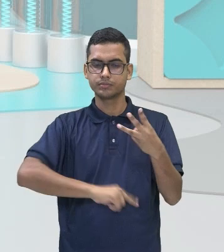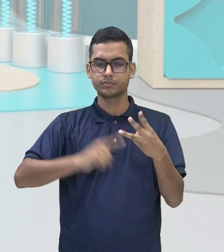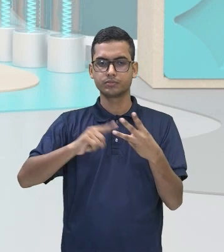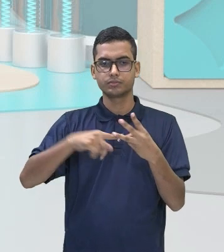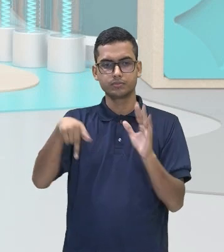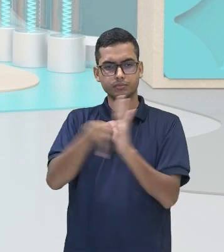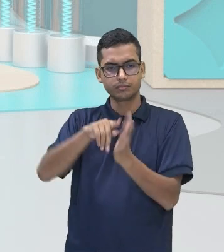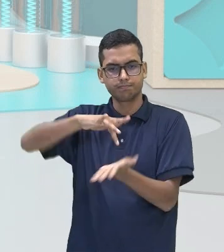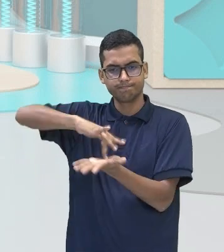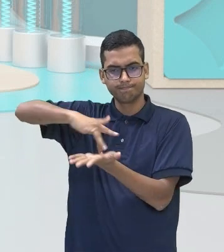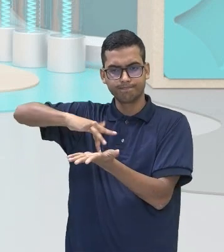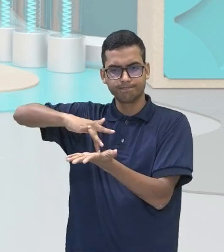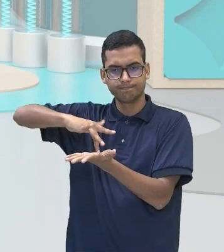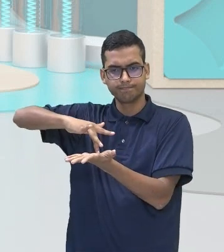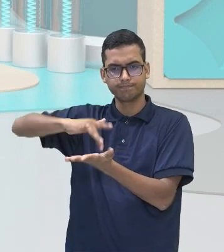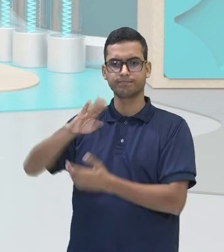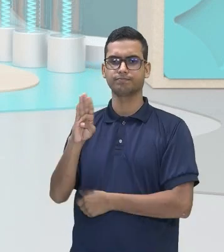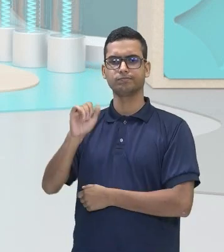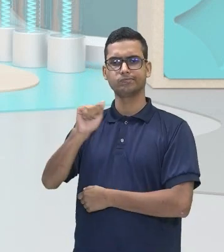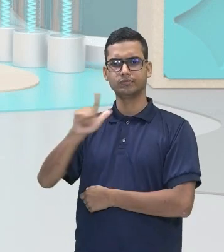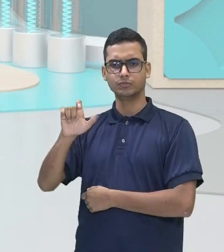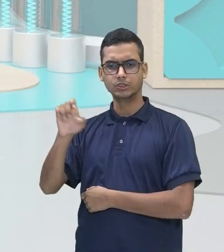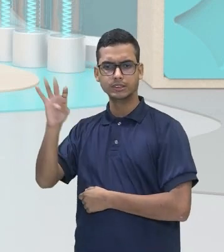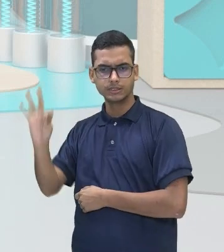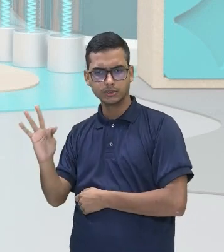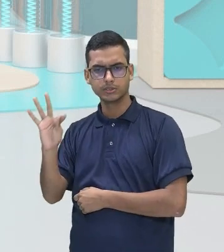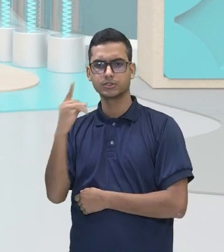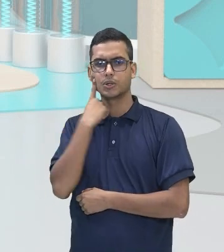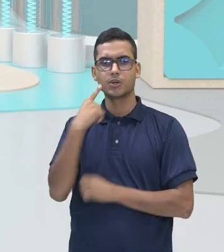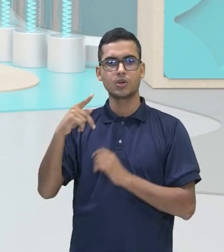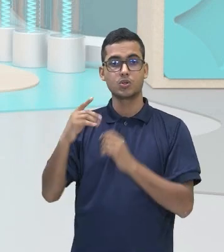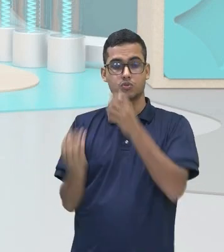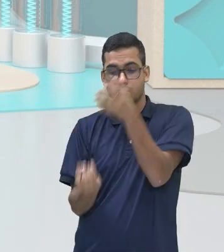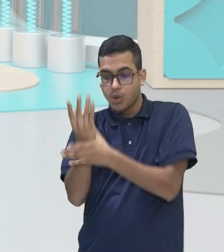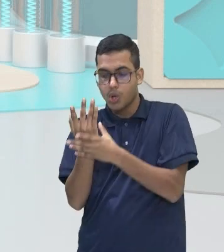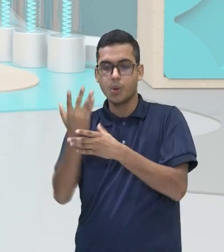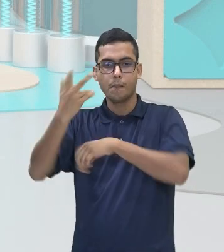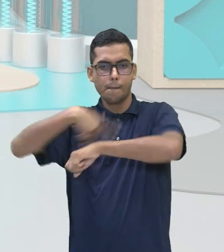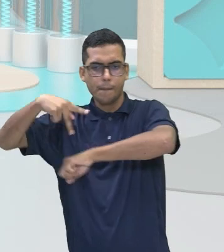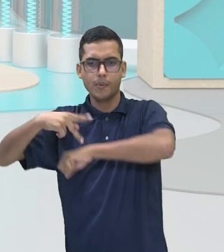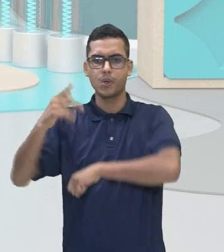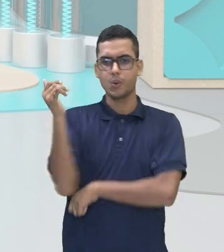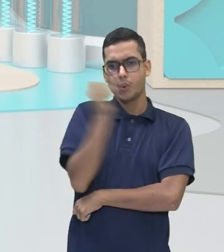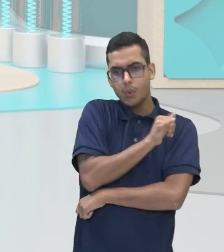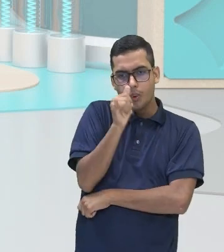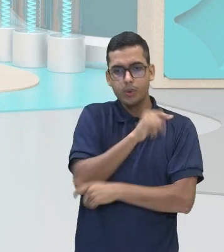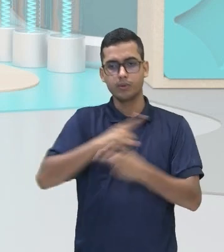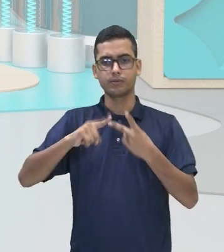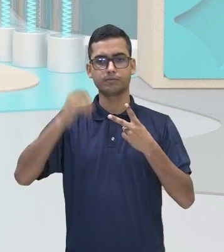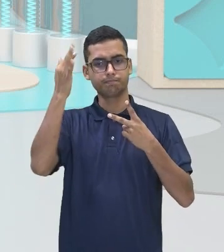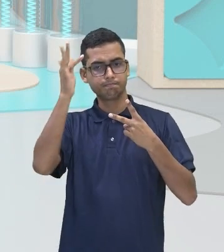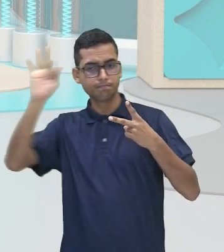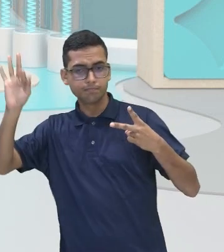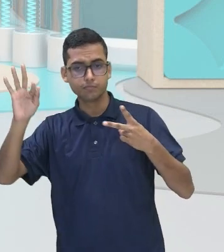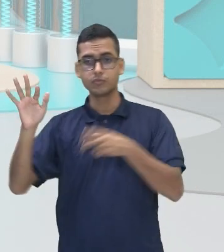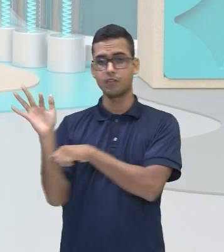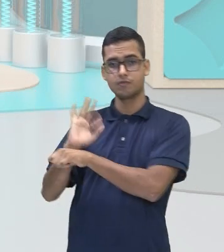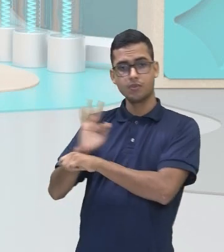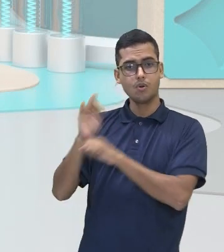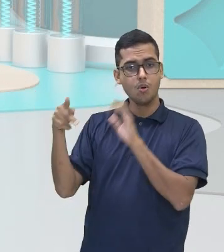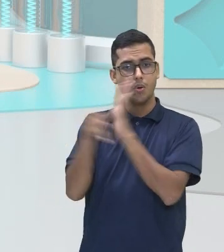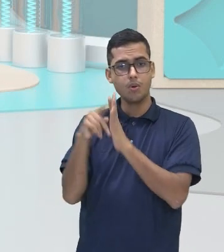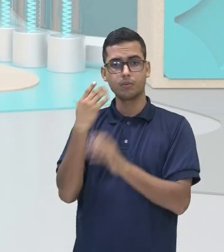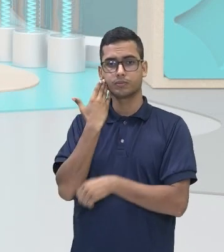na Itália e na França como o primeiro, com o primeiro balé formal, o Le